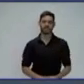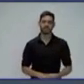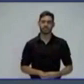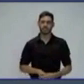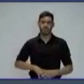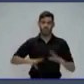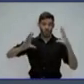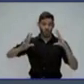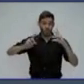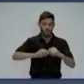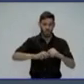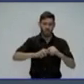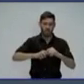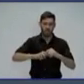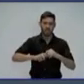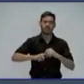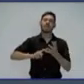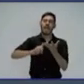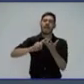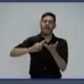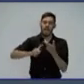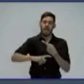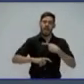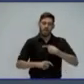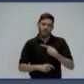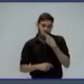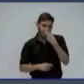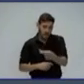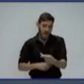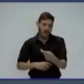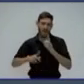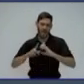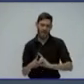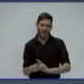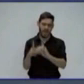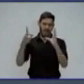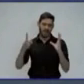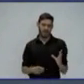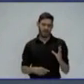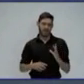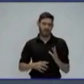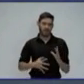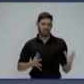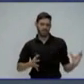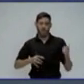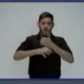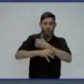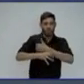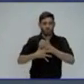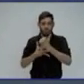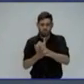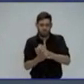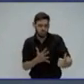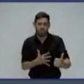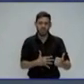todos esses casos que eu citei, a erosão da democracia não se deu por golpe de Estado sob